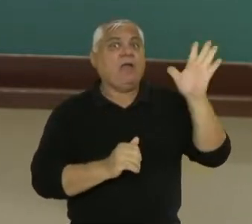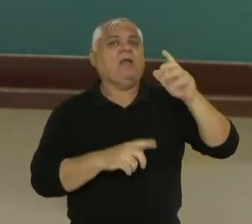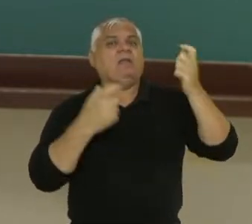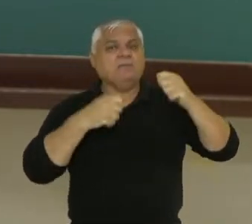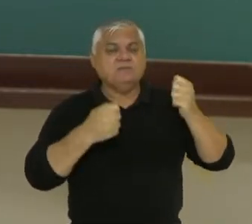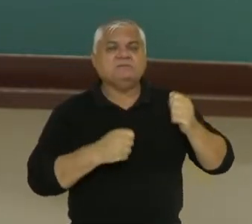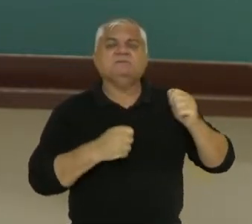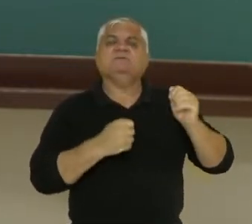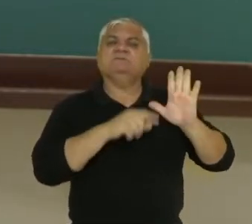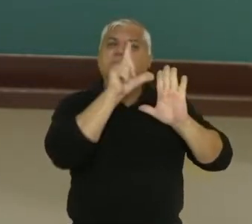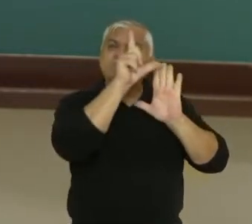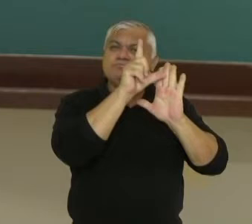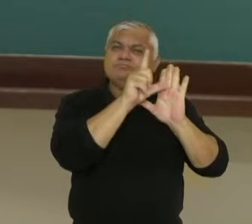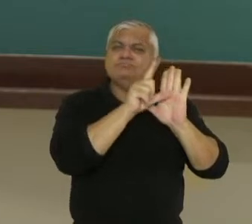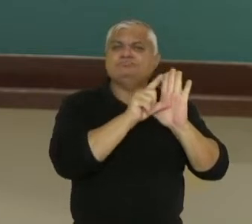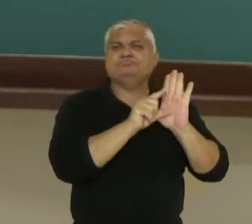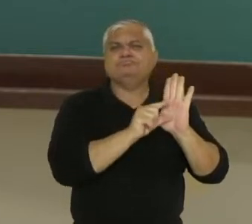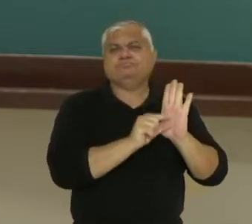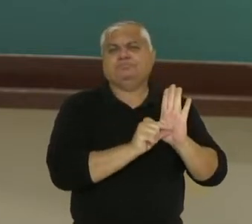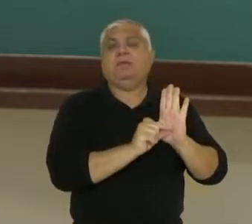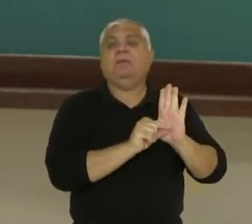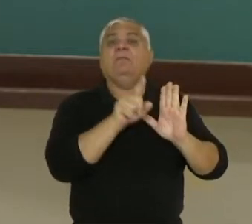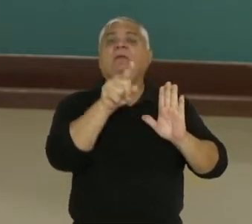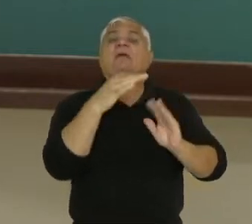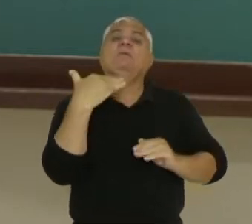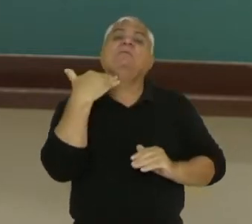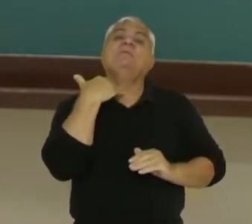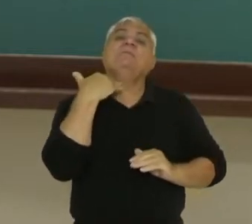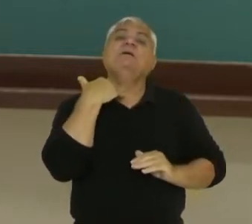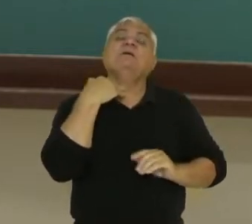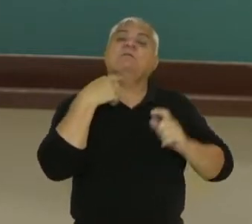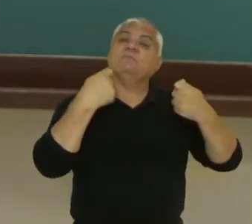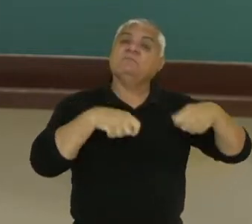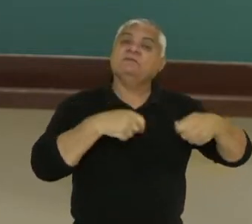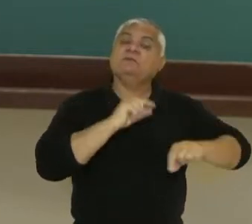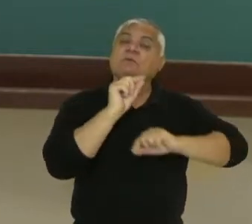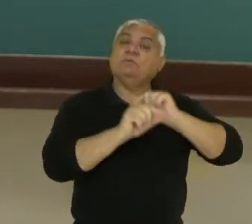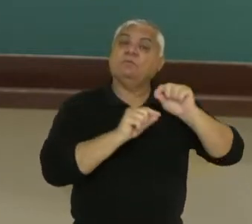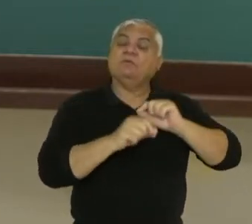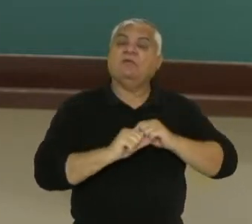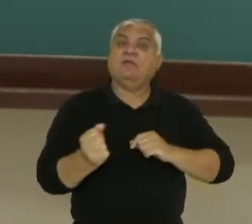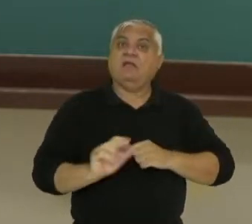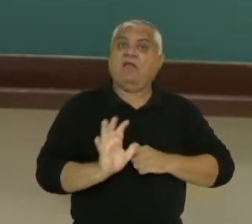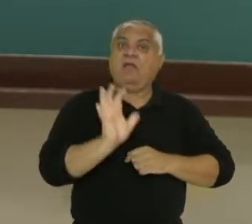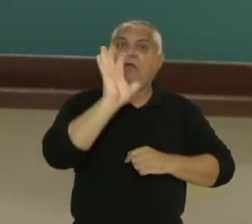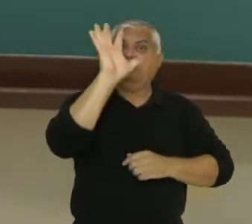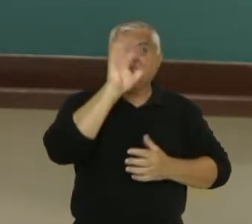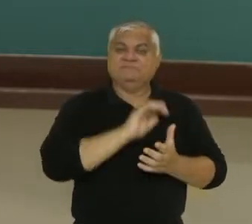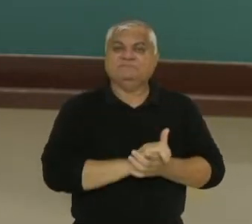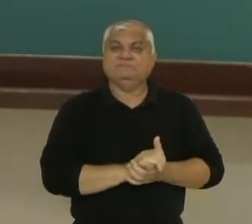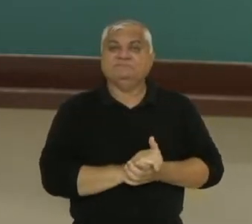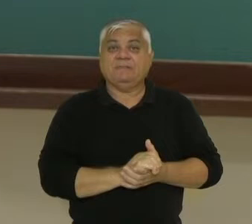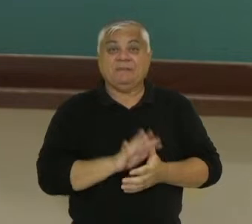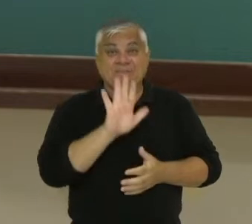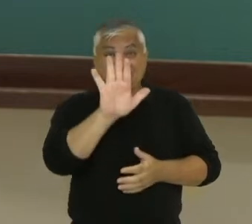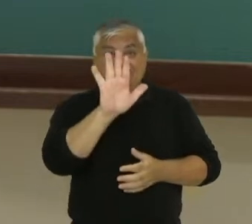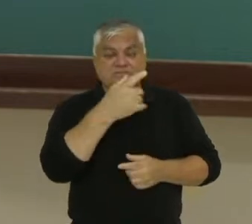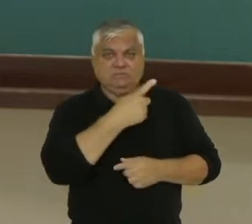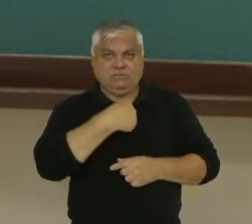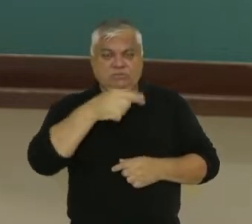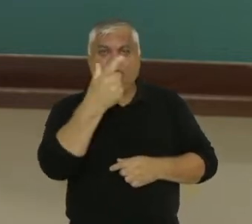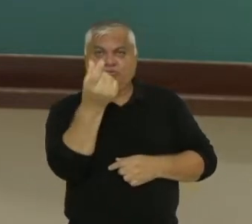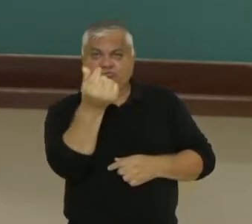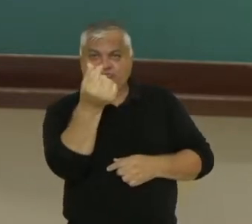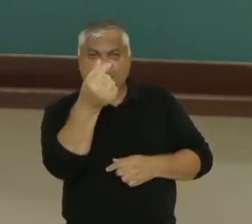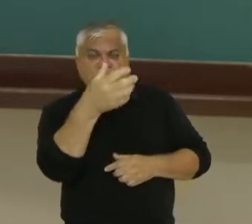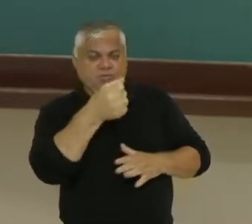que exatamente os bancos cobrem ainda um valor bem alto. Só que quando nós colocamos esse